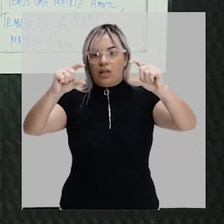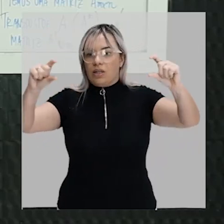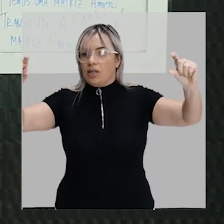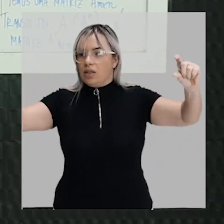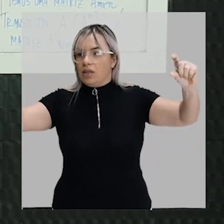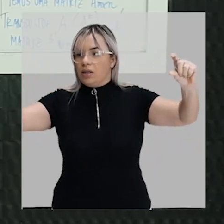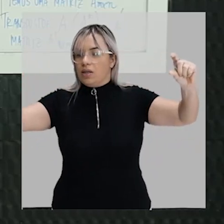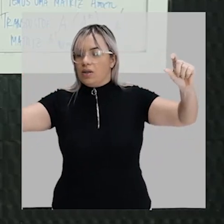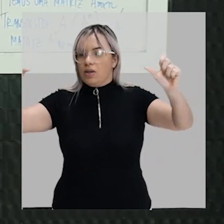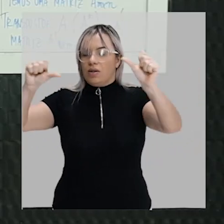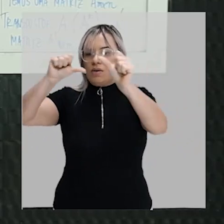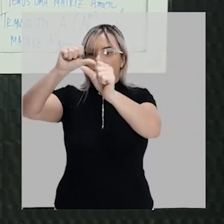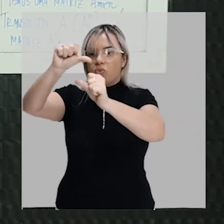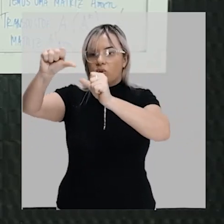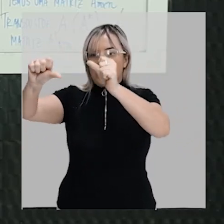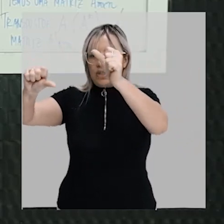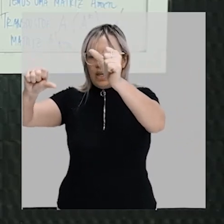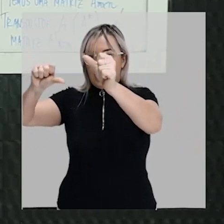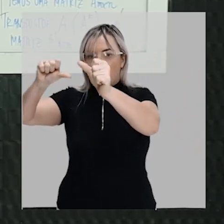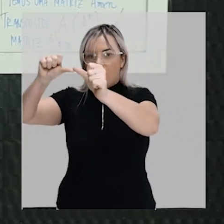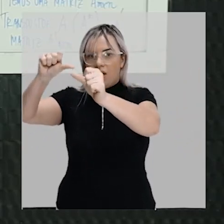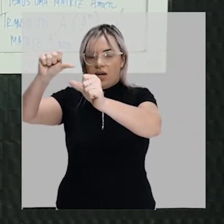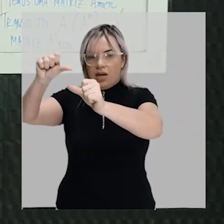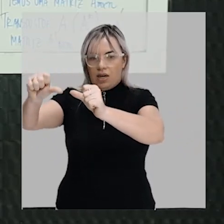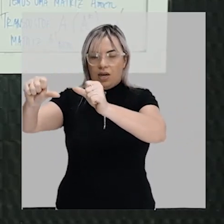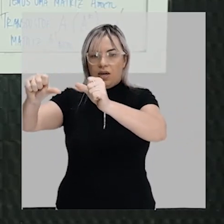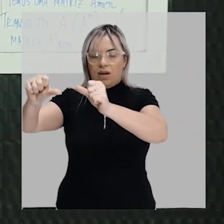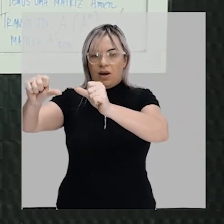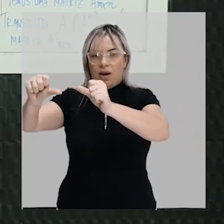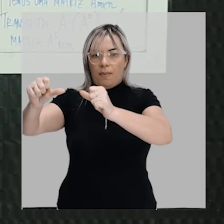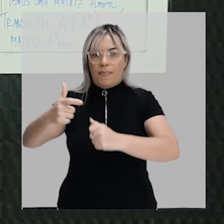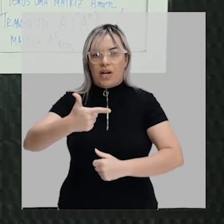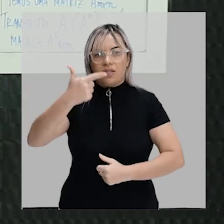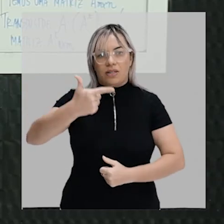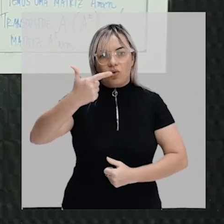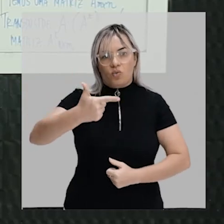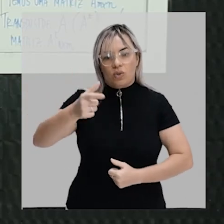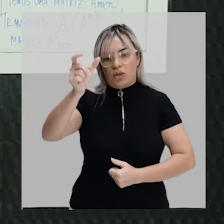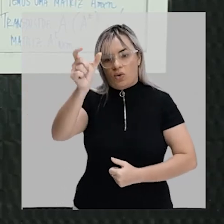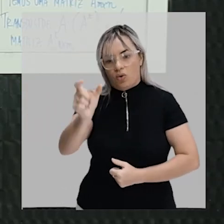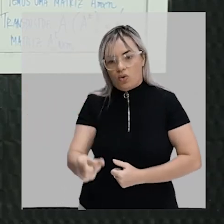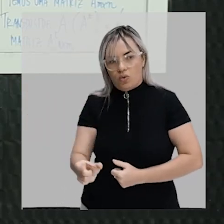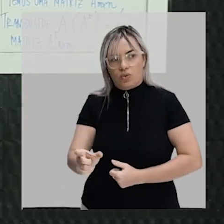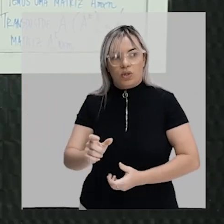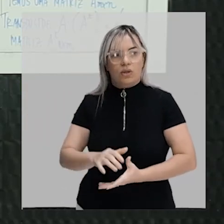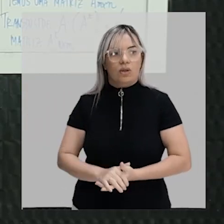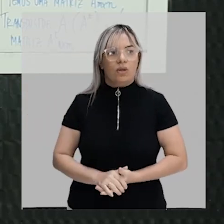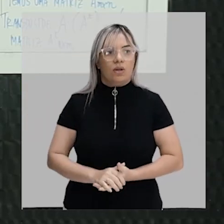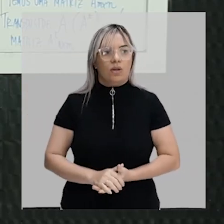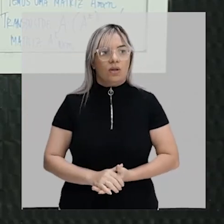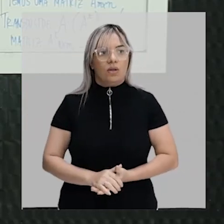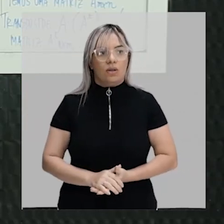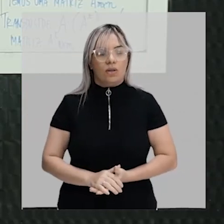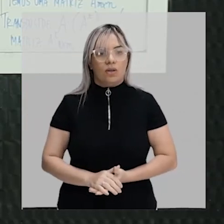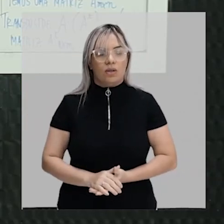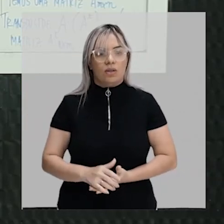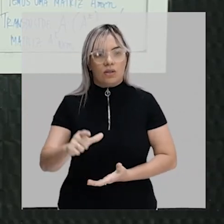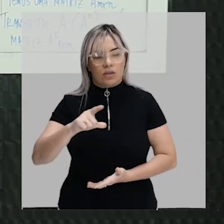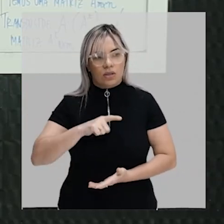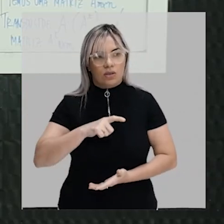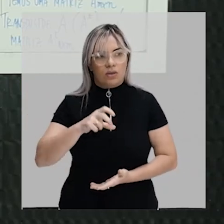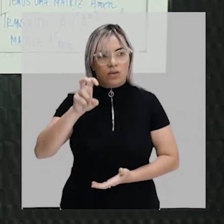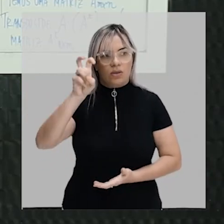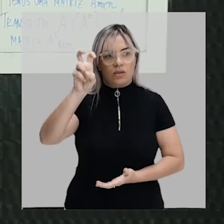transformar na segunda coluna Então você vai ter aqui ó 59 - 7